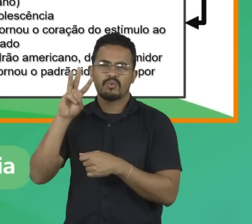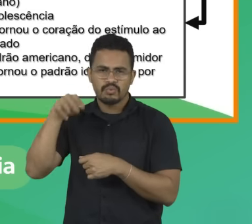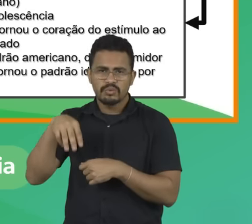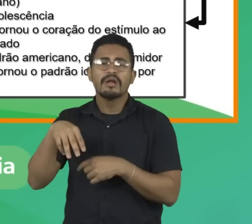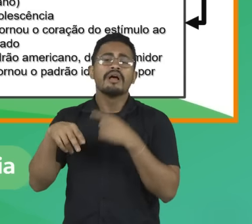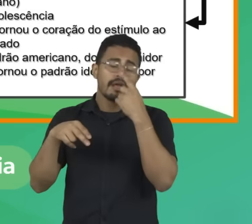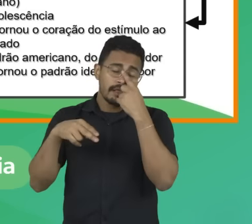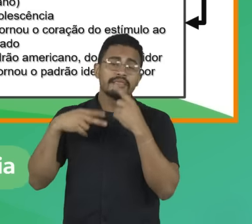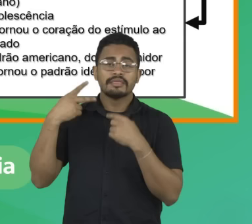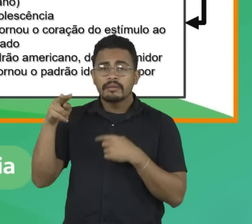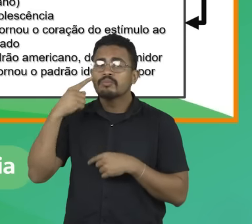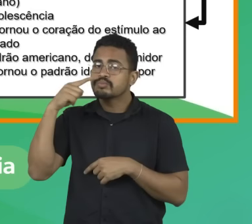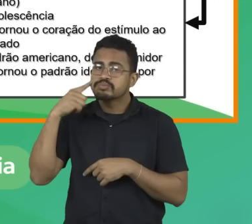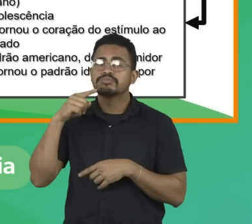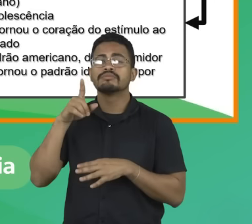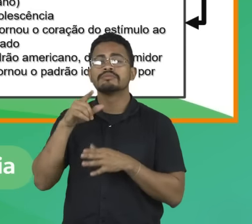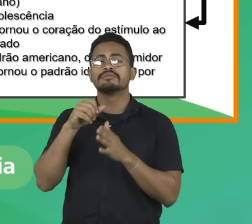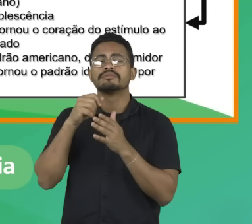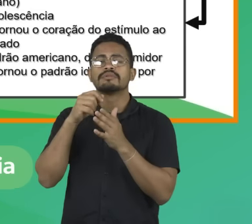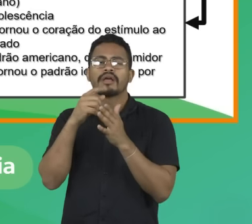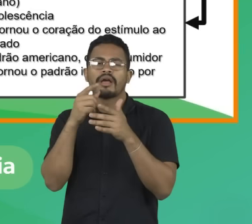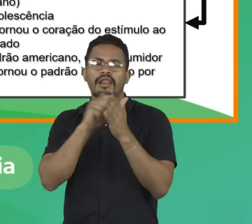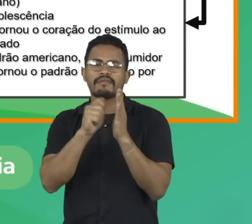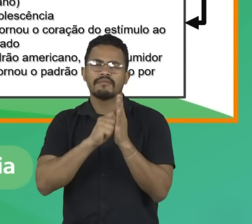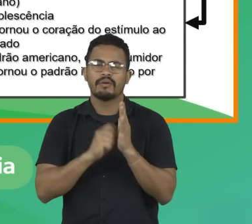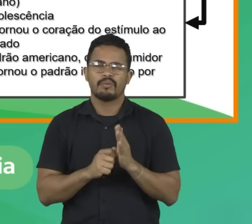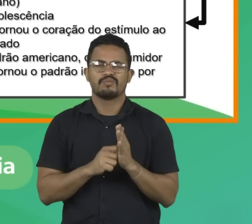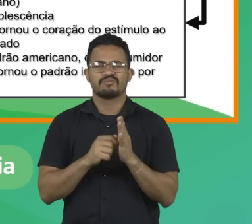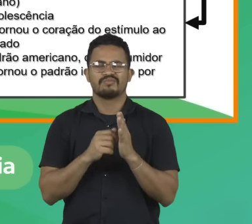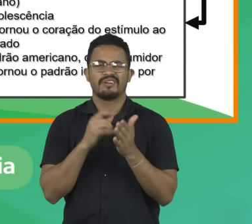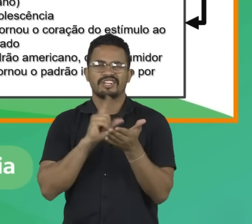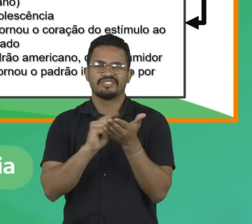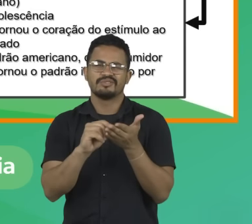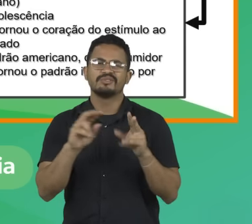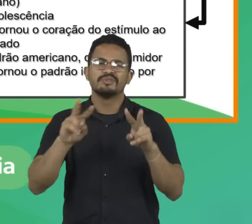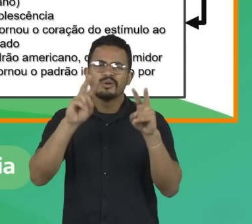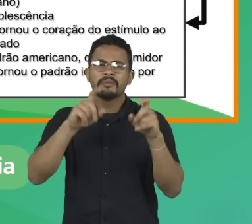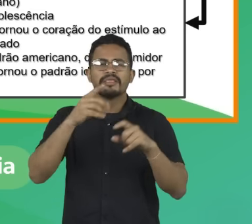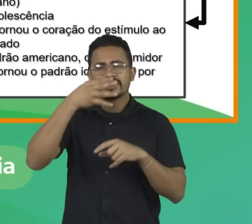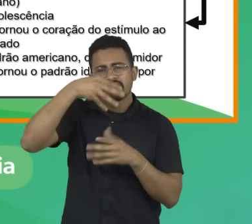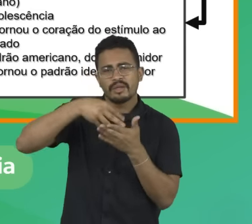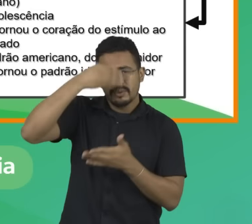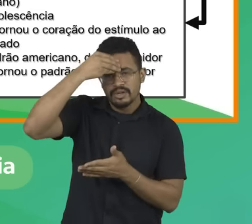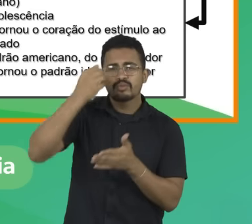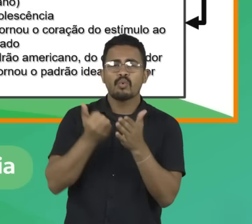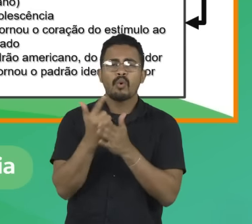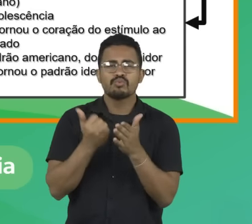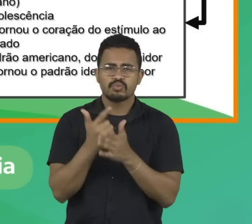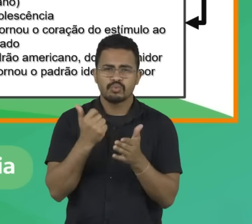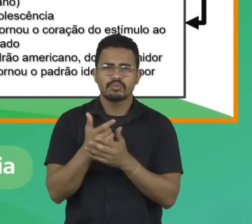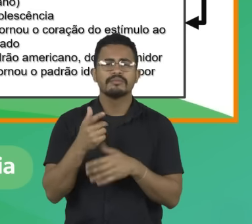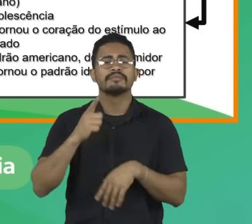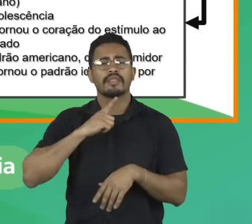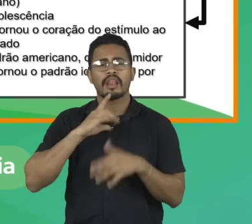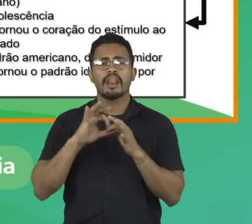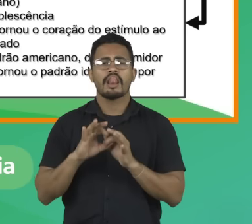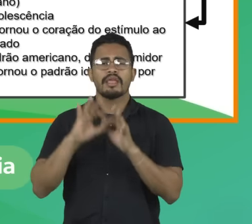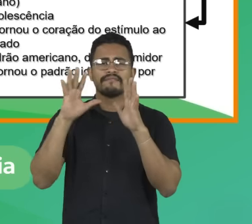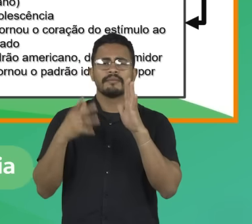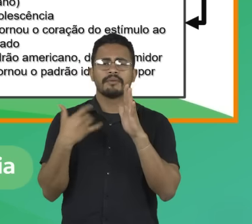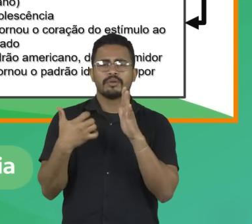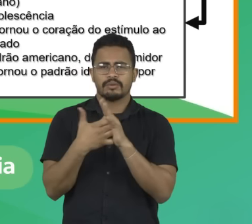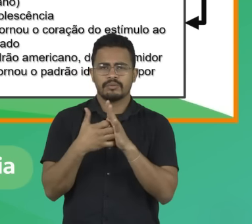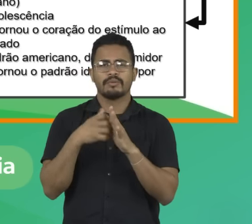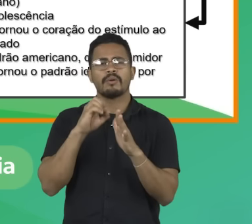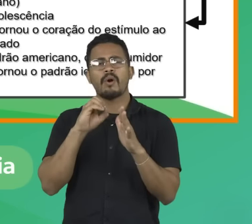um material chamado Teoria do Consumo. E ele também escreveu na sua autobiografia chamada Livre Empreendedorismo, o ópio do povo